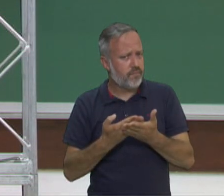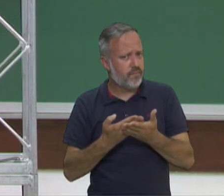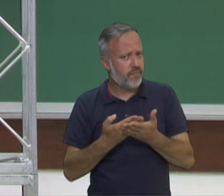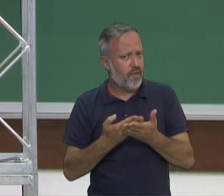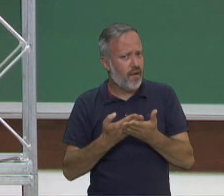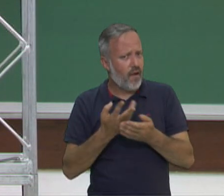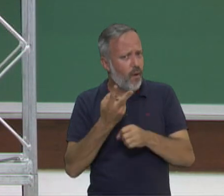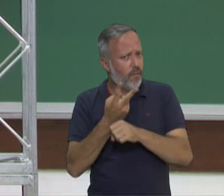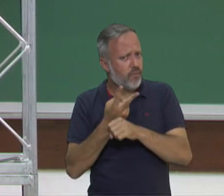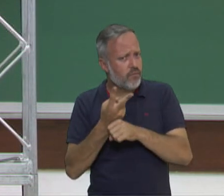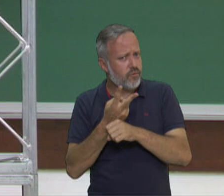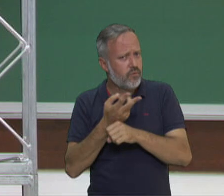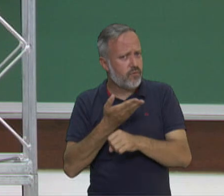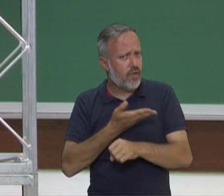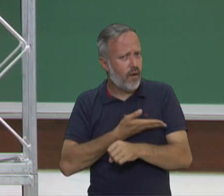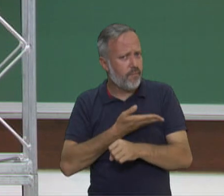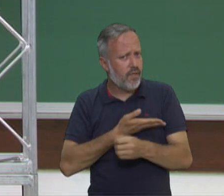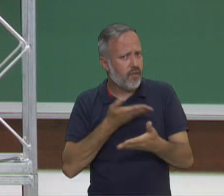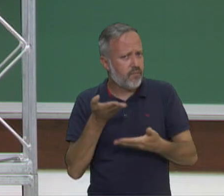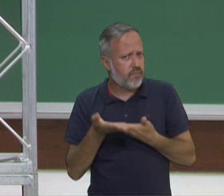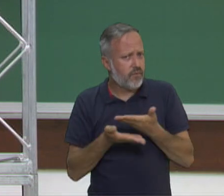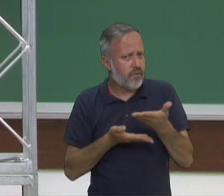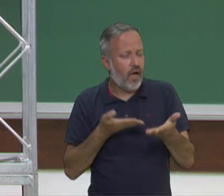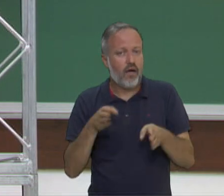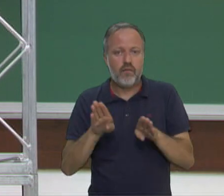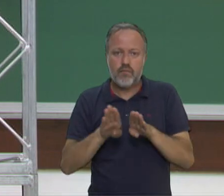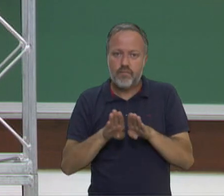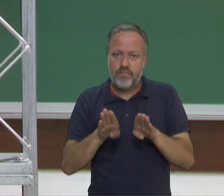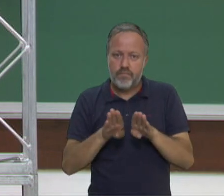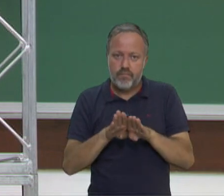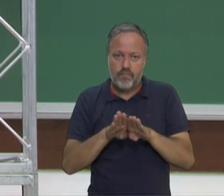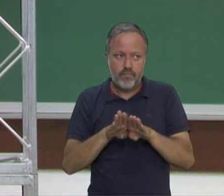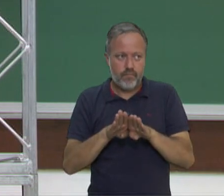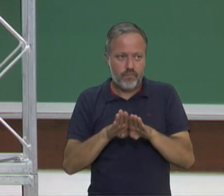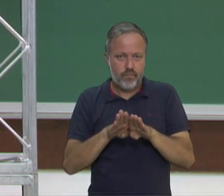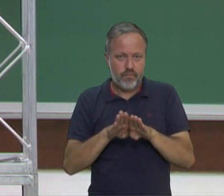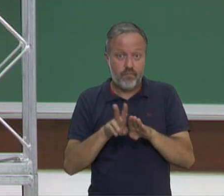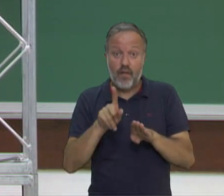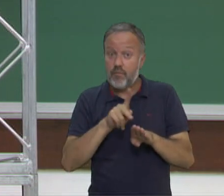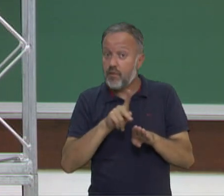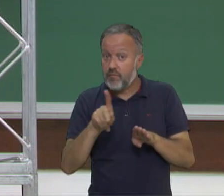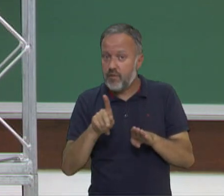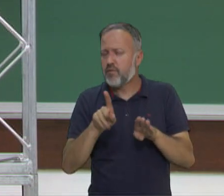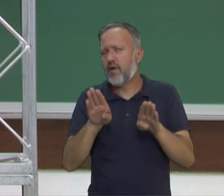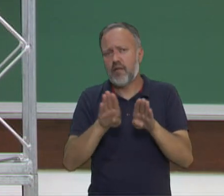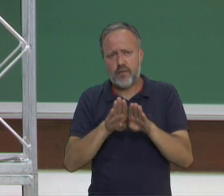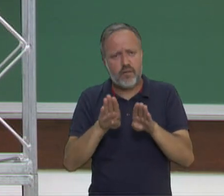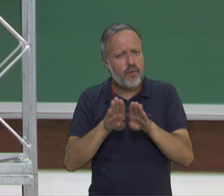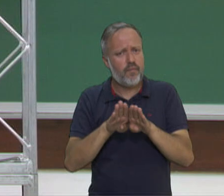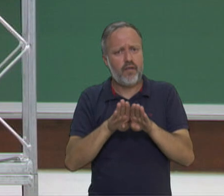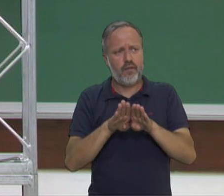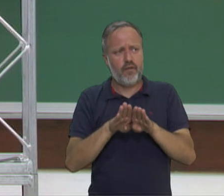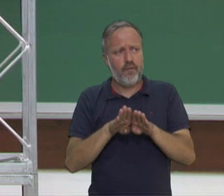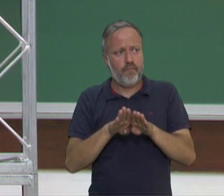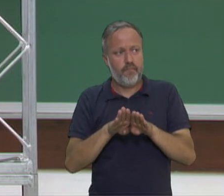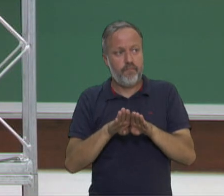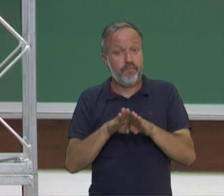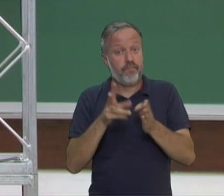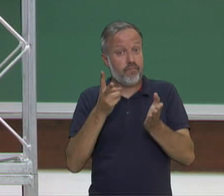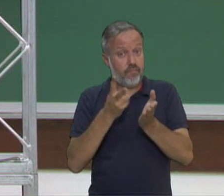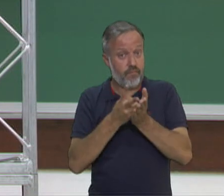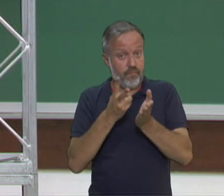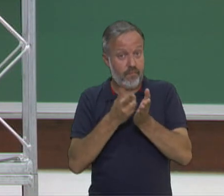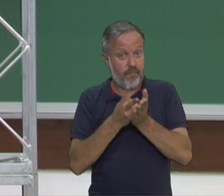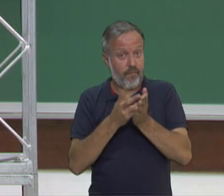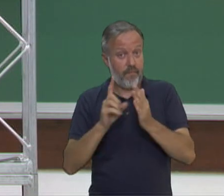colegas que possam te ajudar, quem tem uma dificuldade com isso, busque sua escola, professor, da maneira que você conseguir chegar até isso, sempre mantendo o